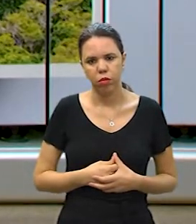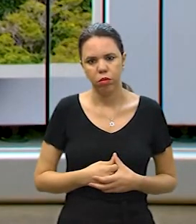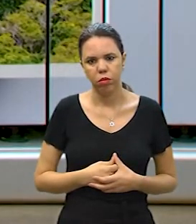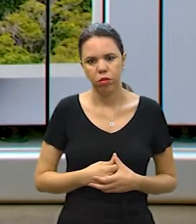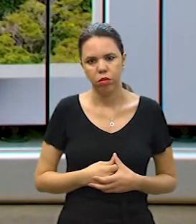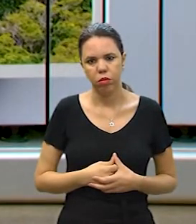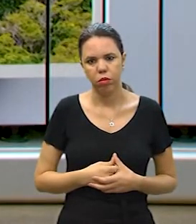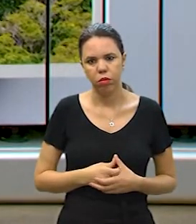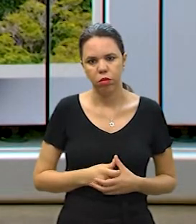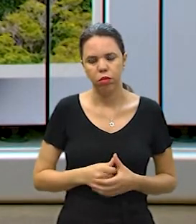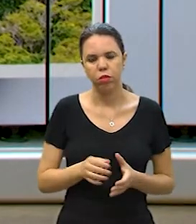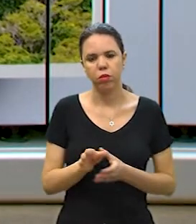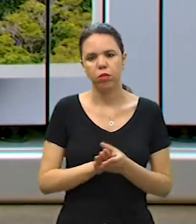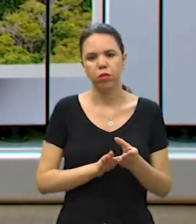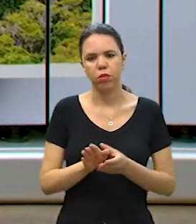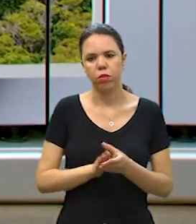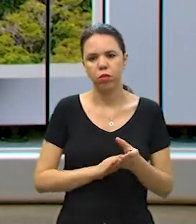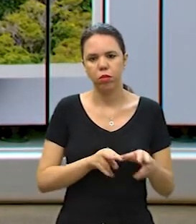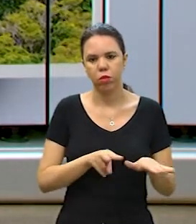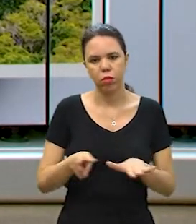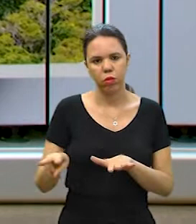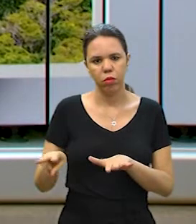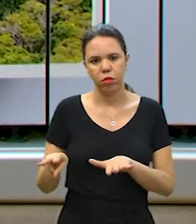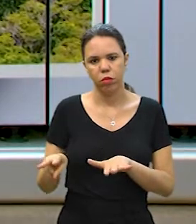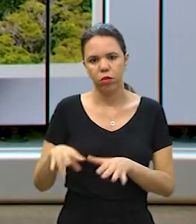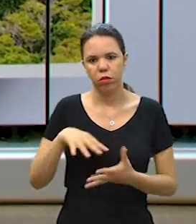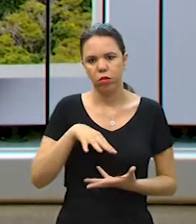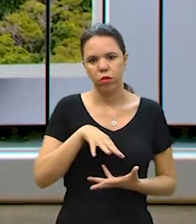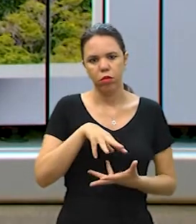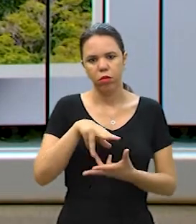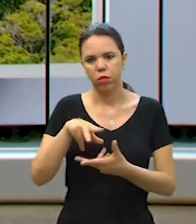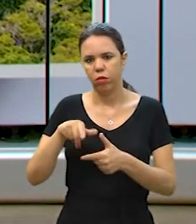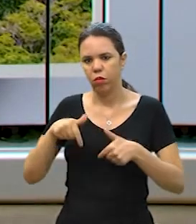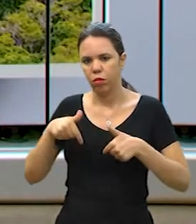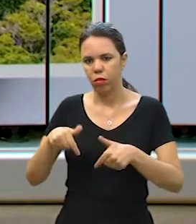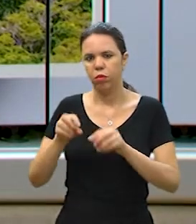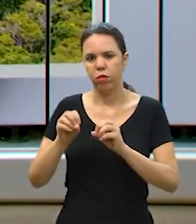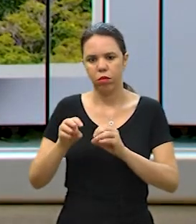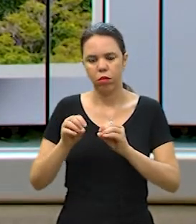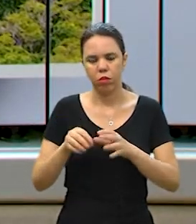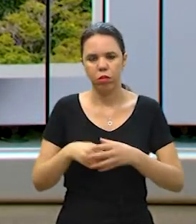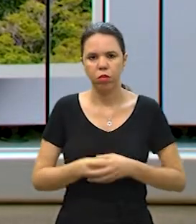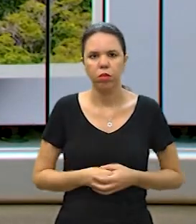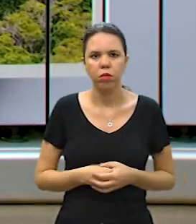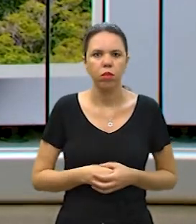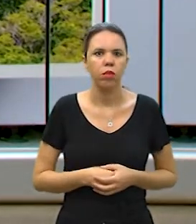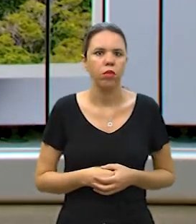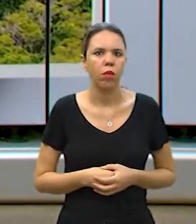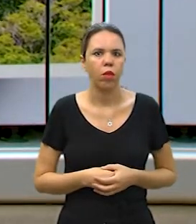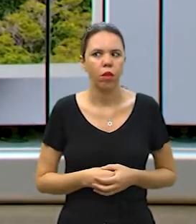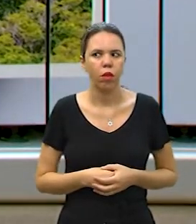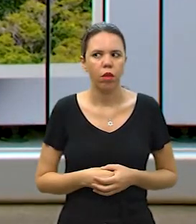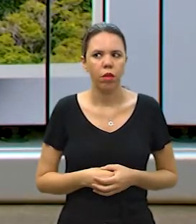questão, recomendação aí da Semana Mundial aí pela Ação Educativa,